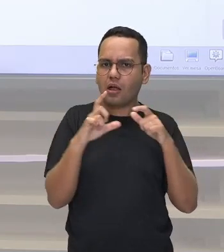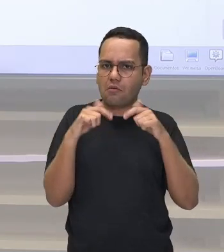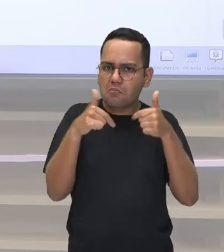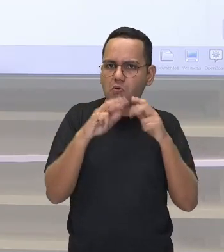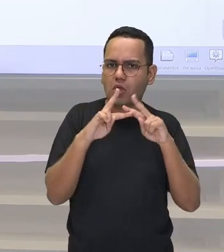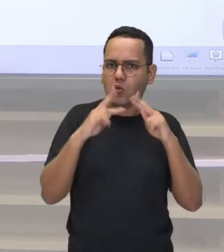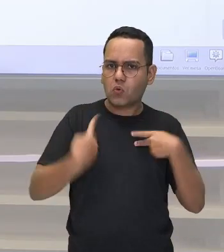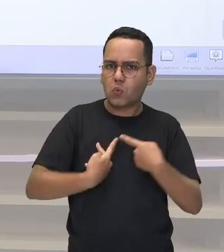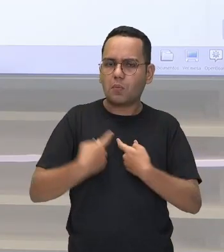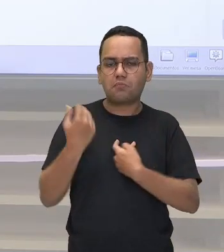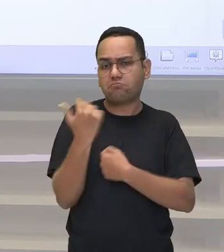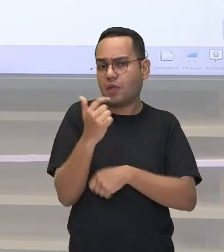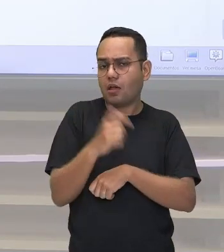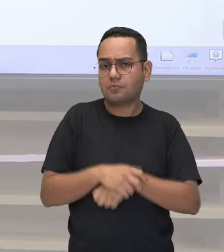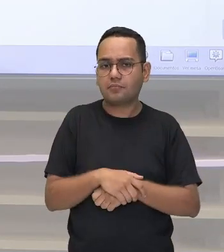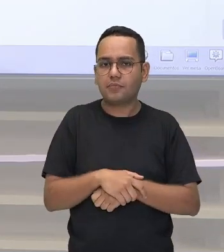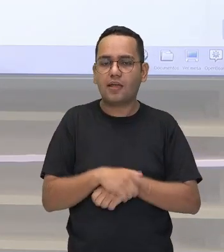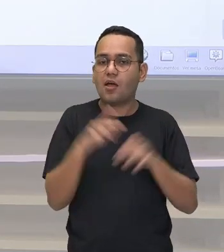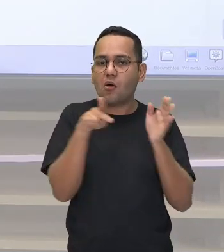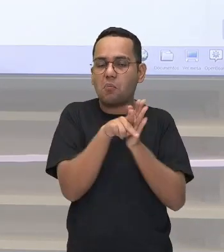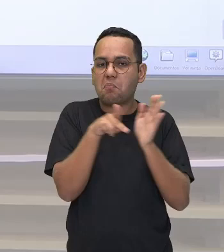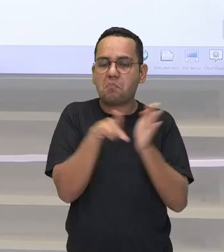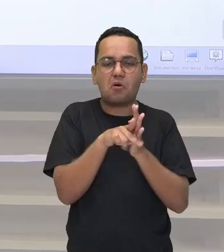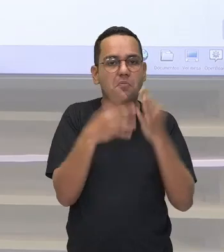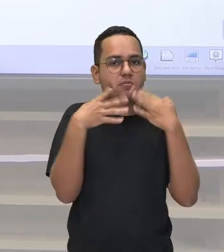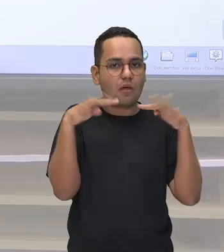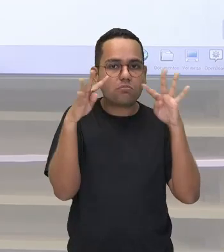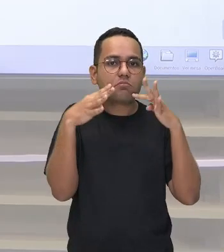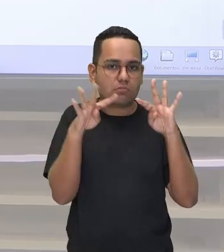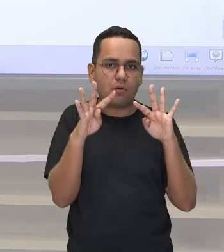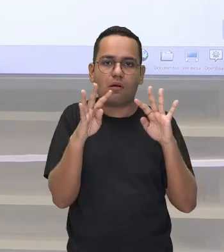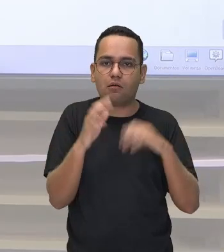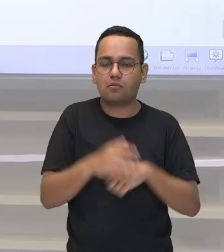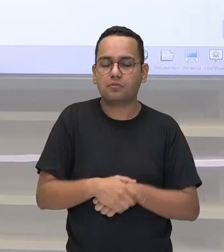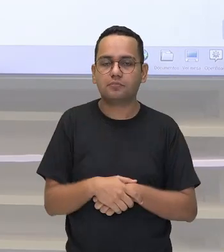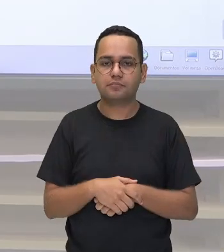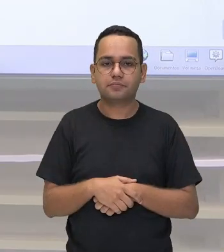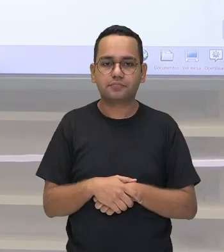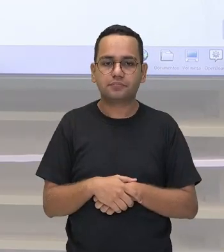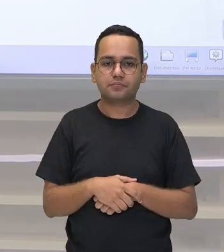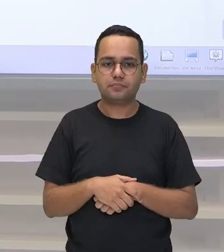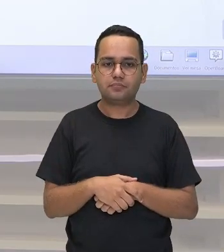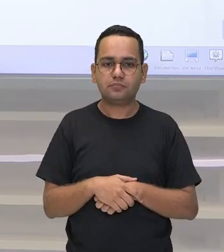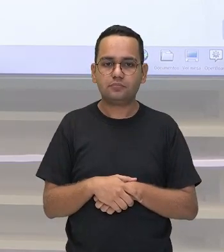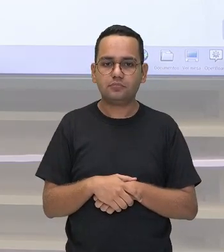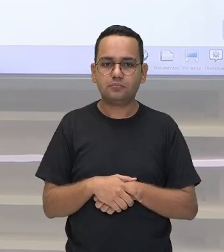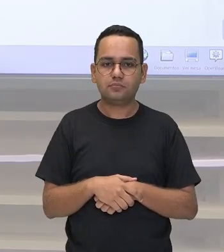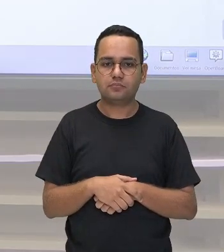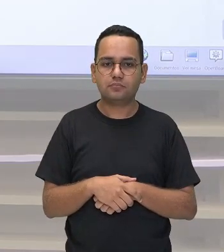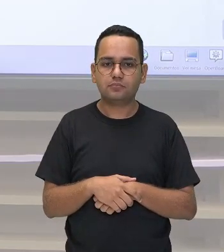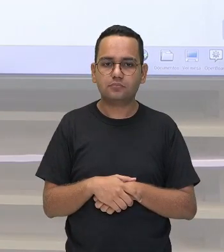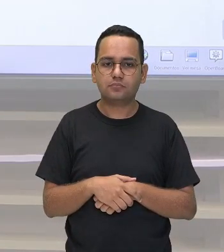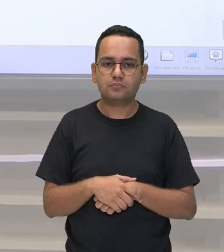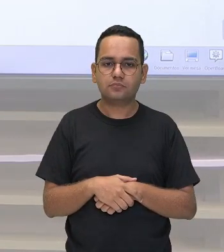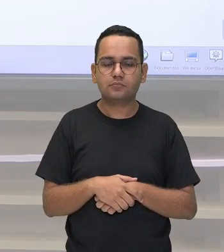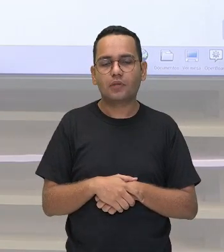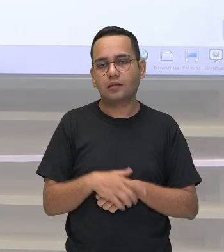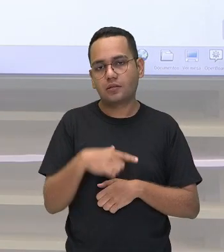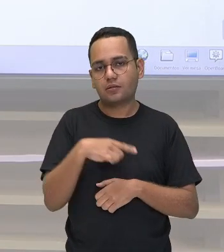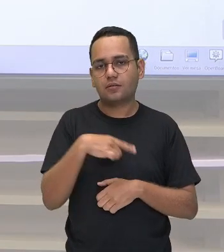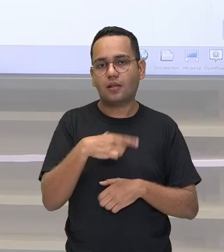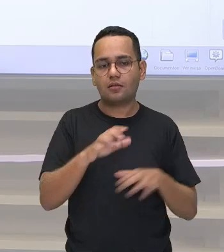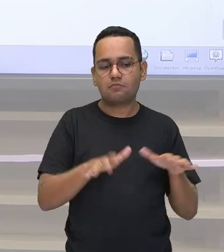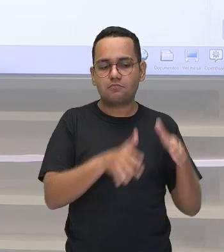situação ambiental. É o ambiente naturalmente ali reagindo como erupções